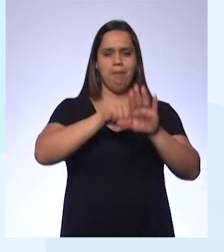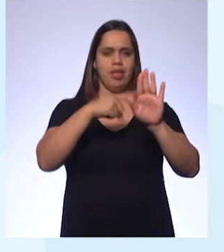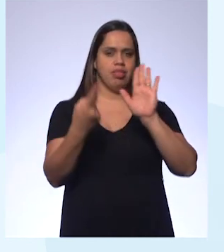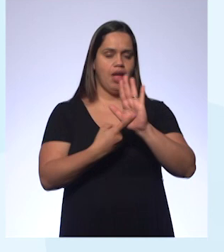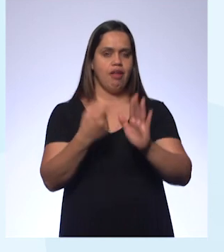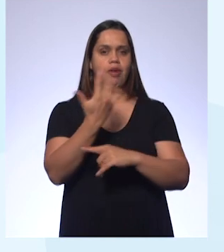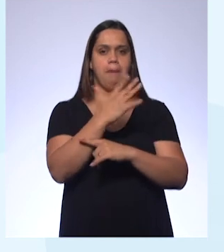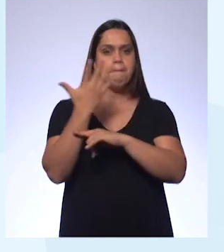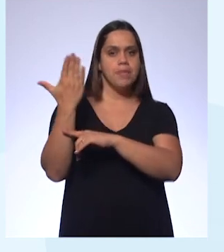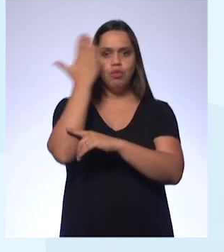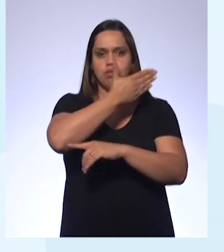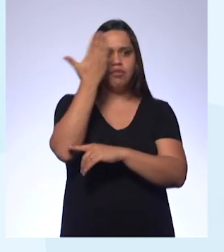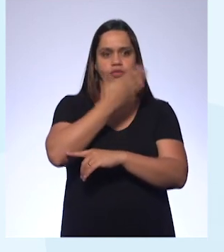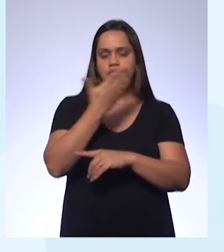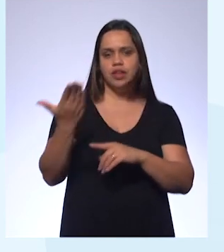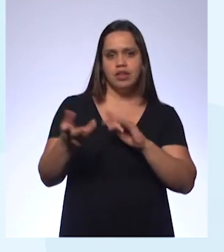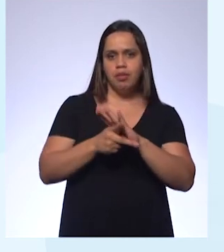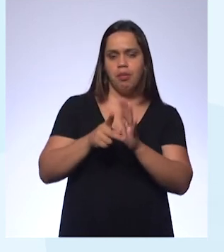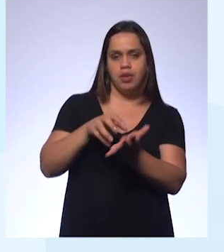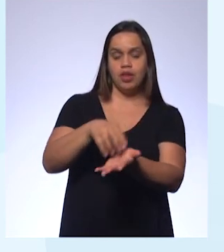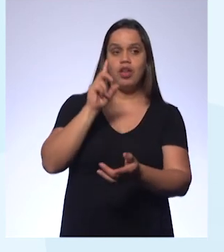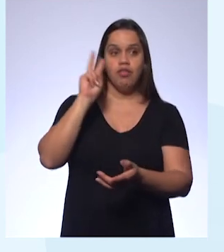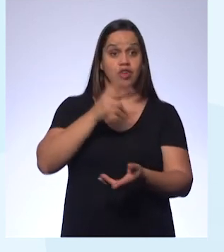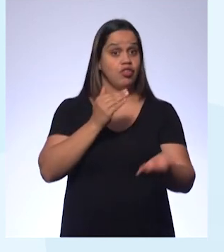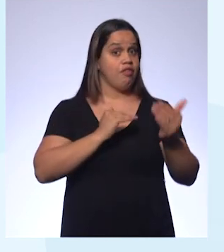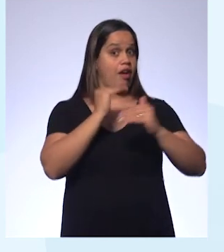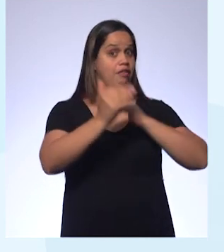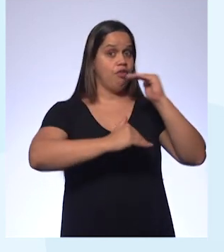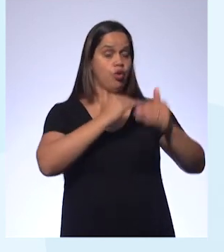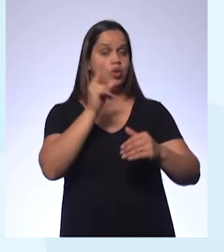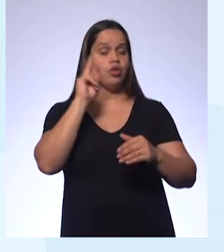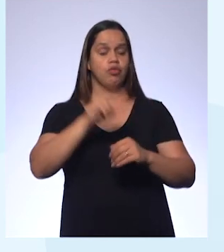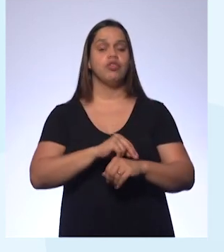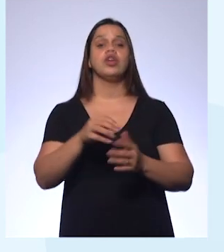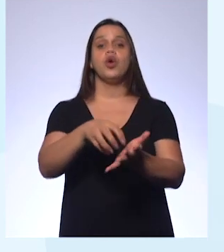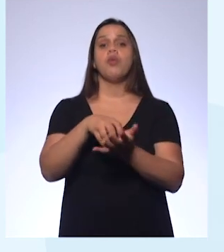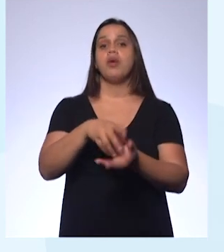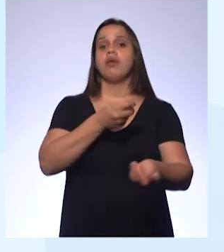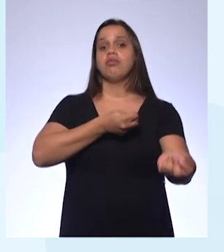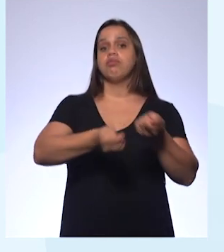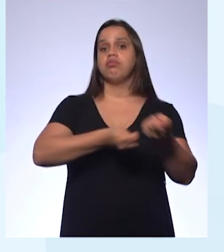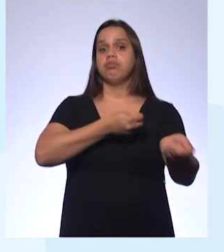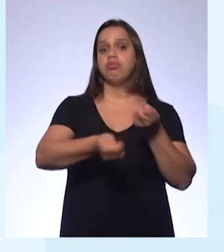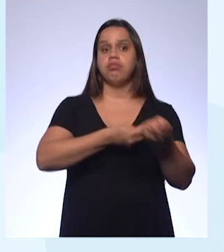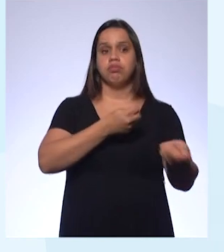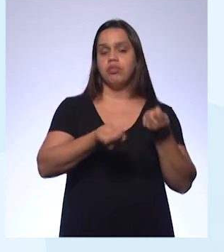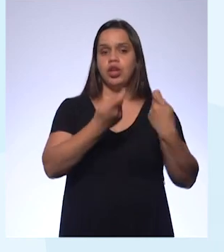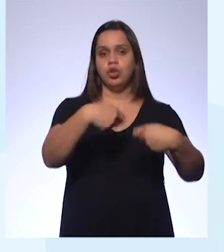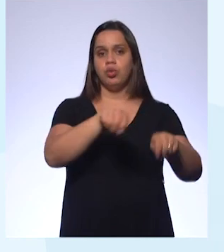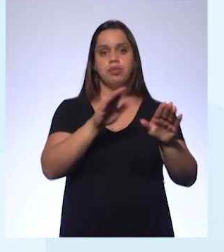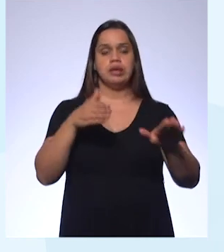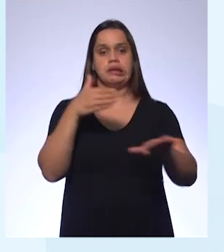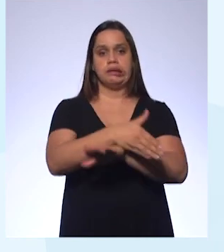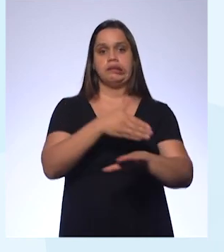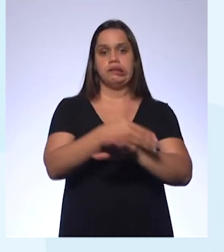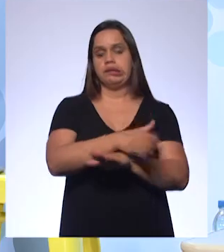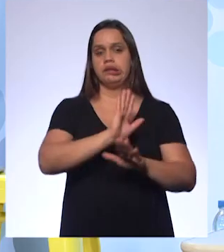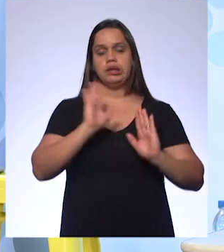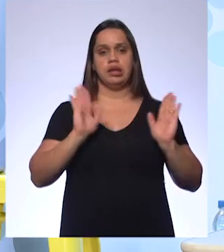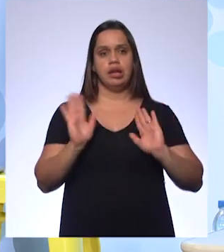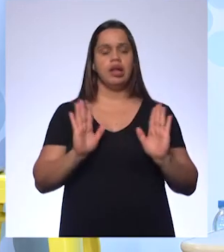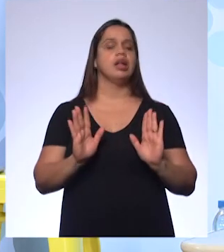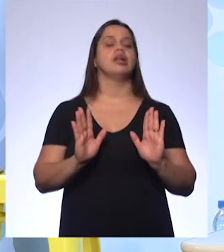vem evoluindo ali dos fisiocratas, né? O mercado se autorregula sem a necessidade